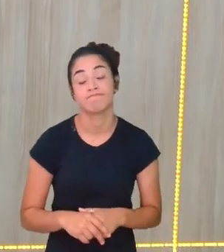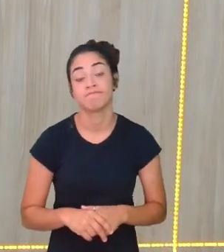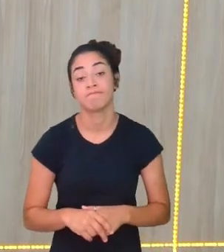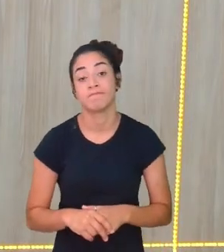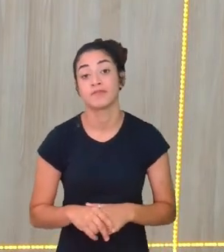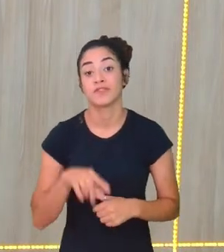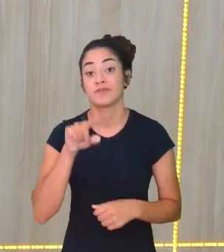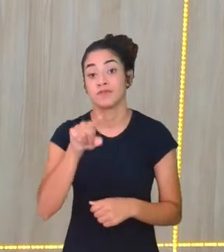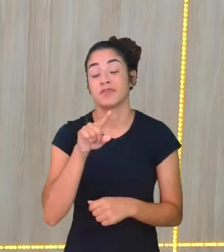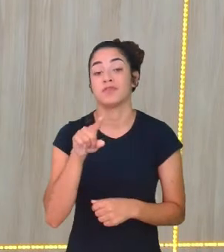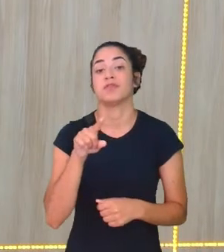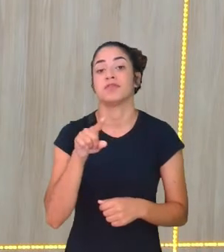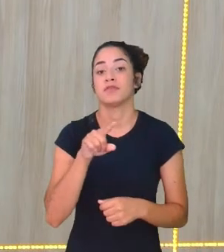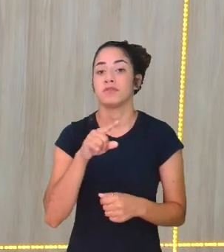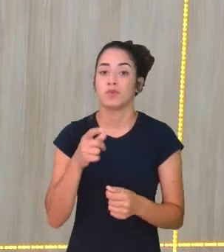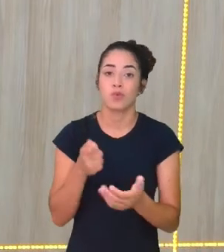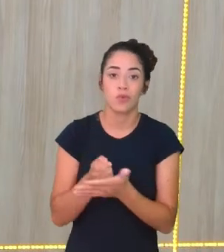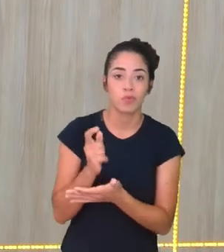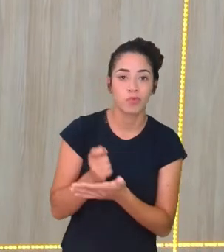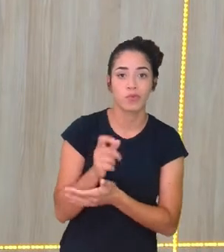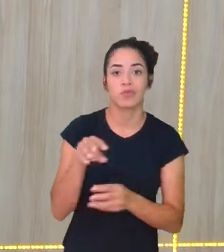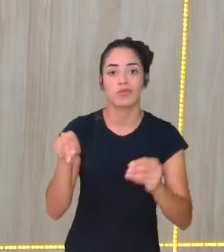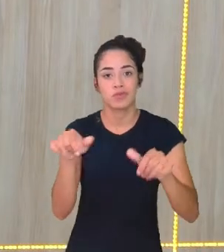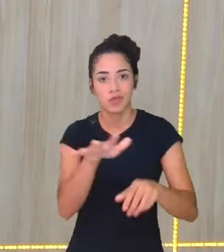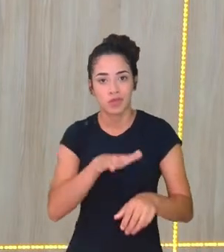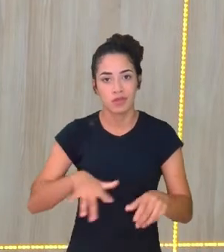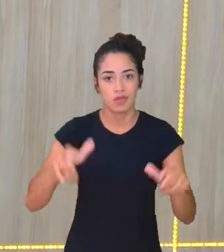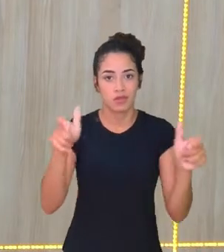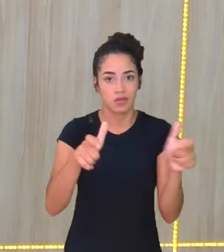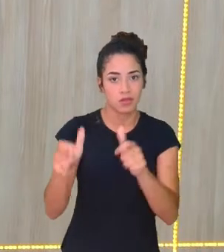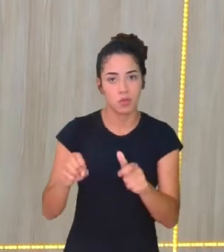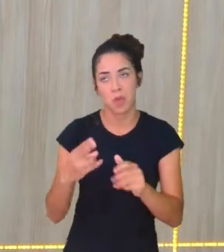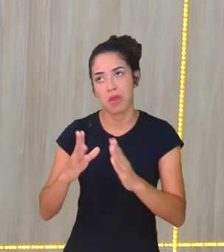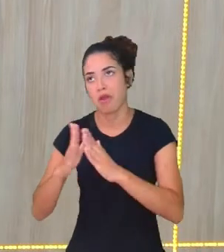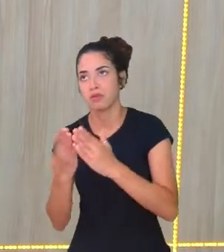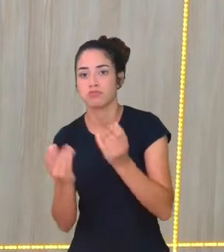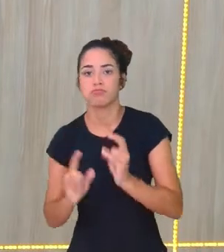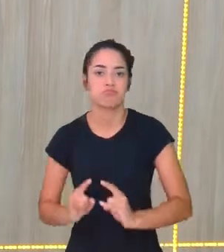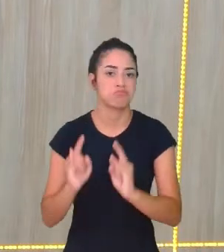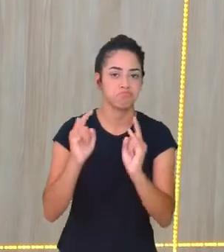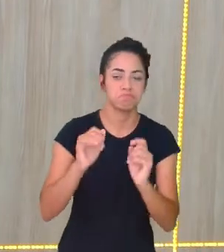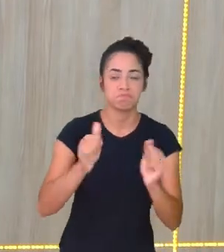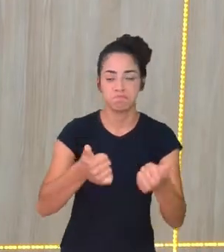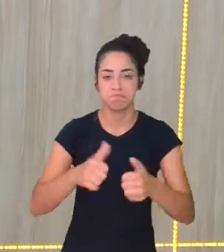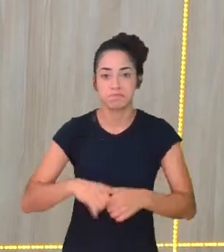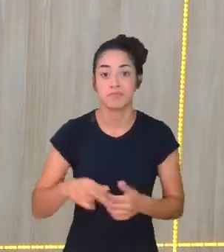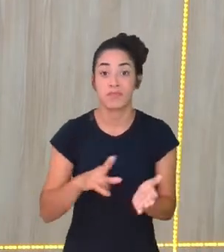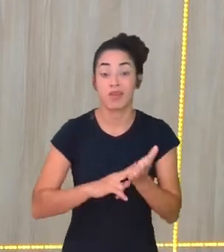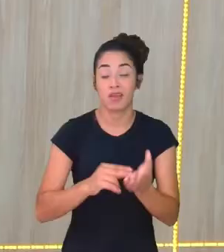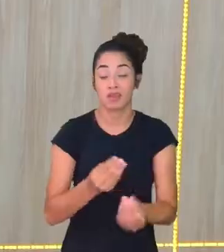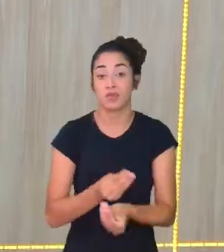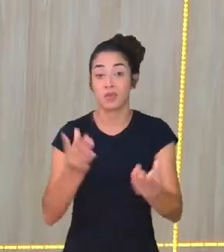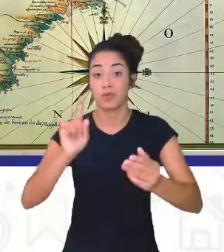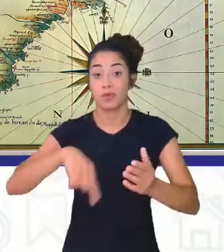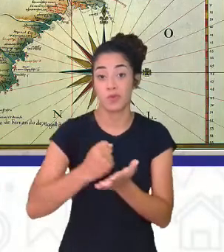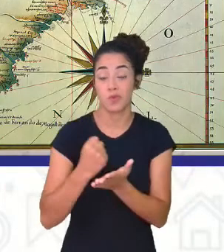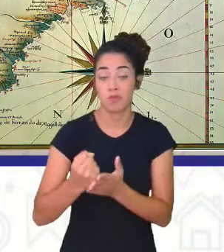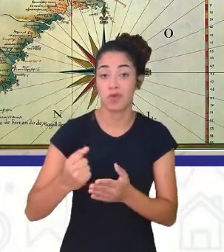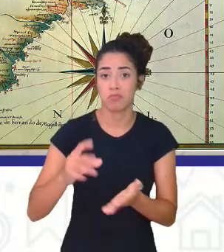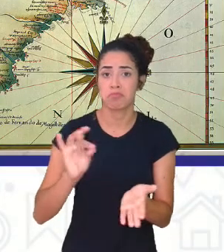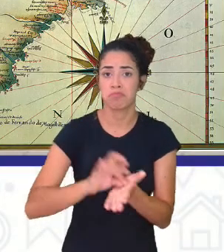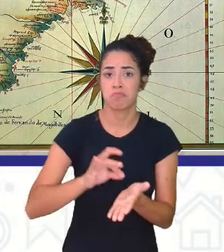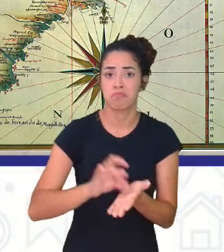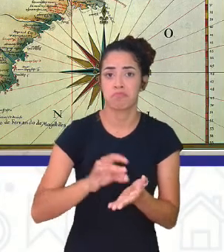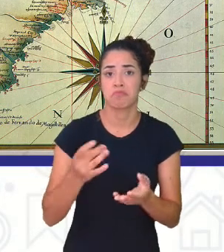você comprou ali o terreno ou a casa ou apartamento Então nesse sentido a carta era um documento real